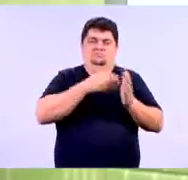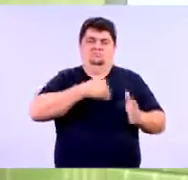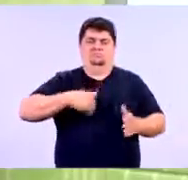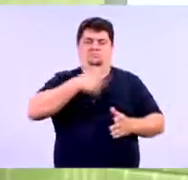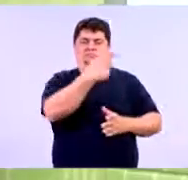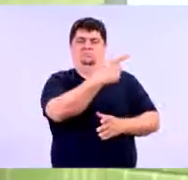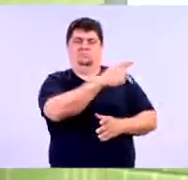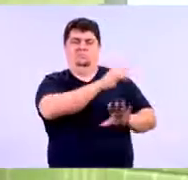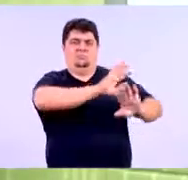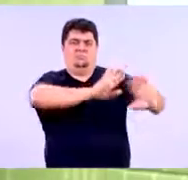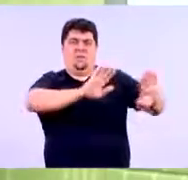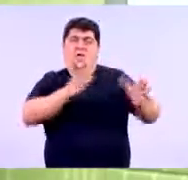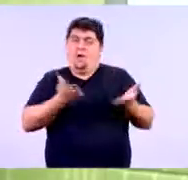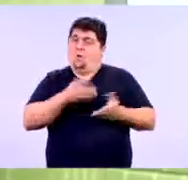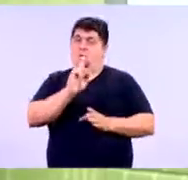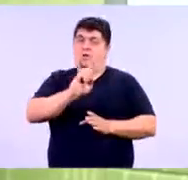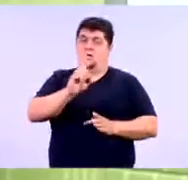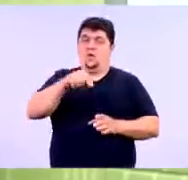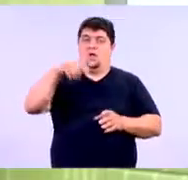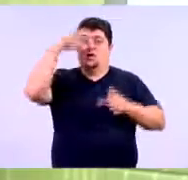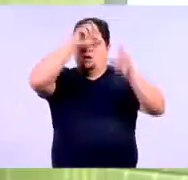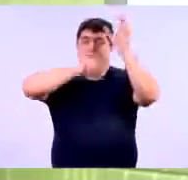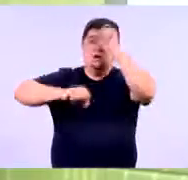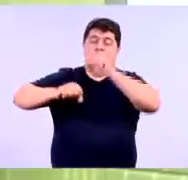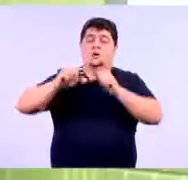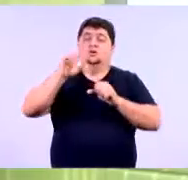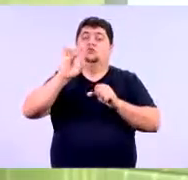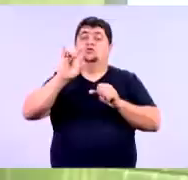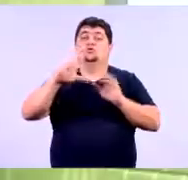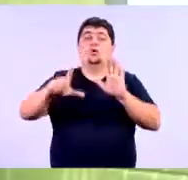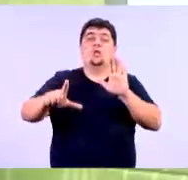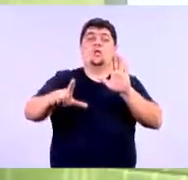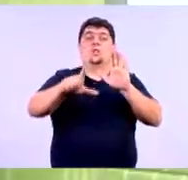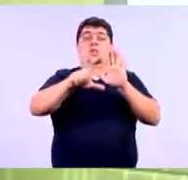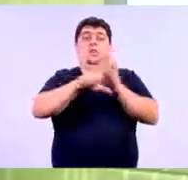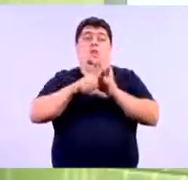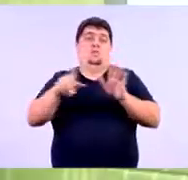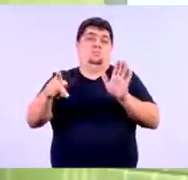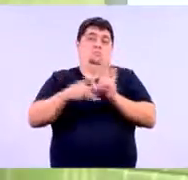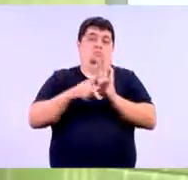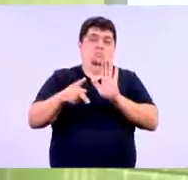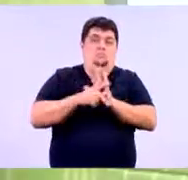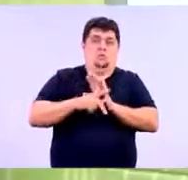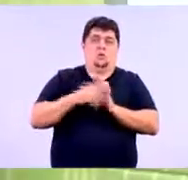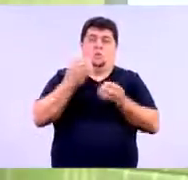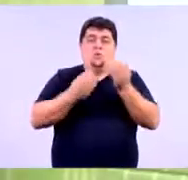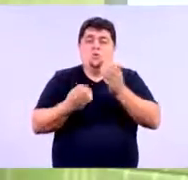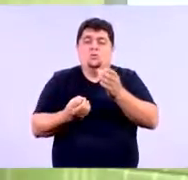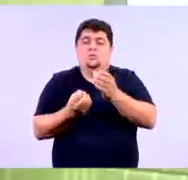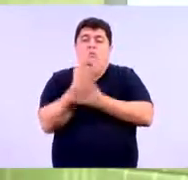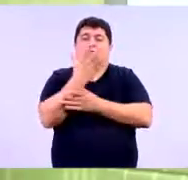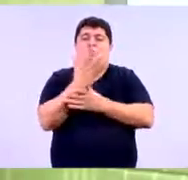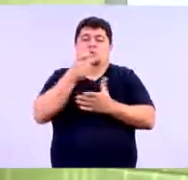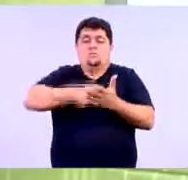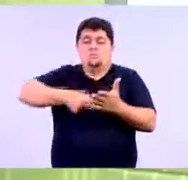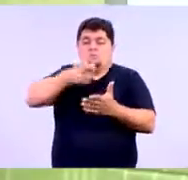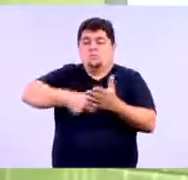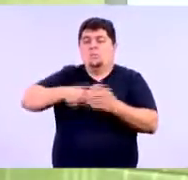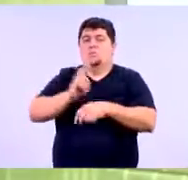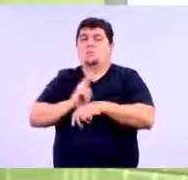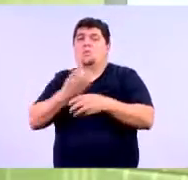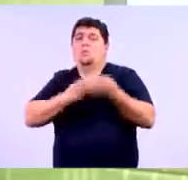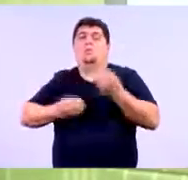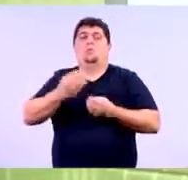nosso ponto de vista aqui. Aqui é para vocês adquirirem o conhecimento de que forma se cria, de que forma se cobra e de que forma pode ser,